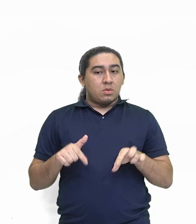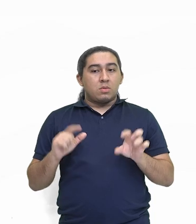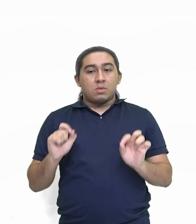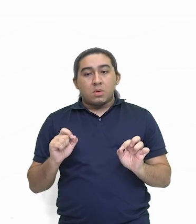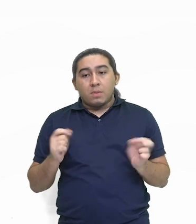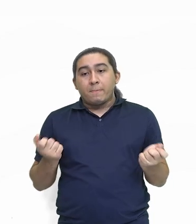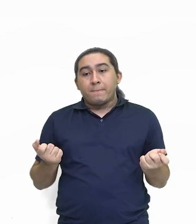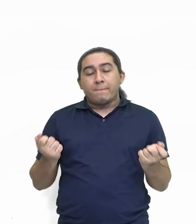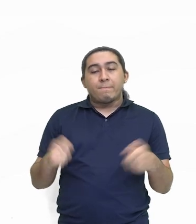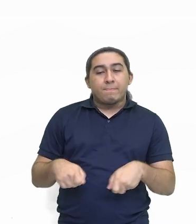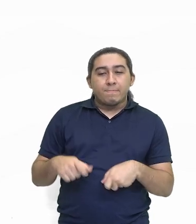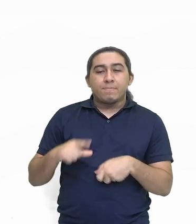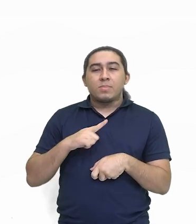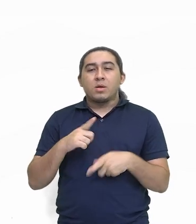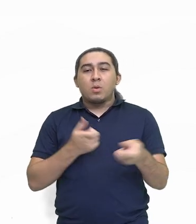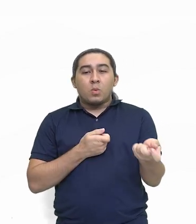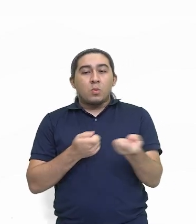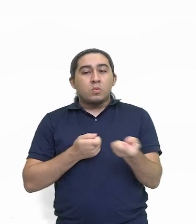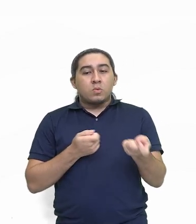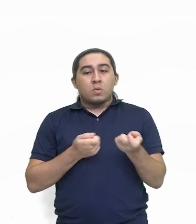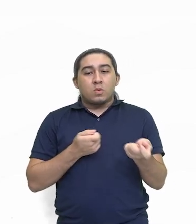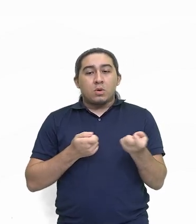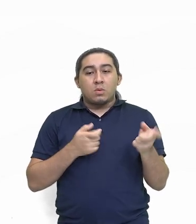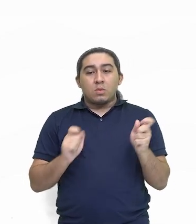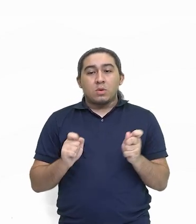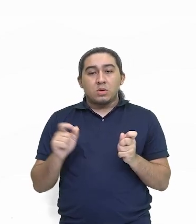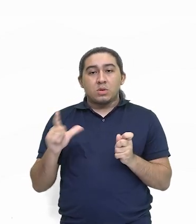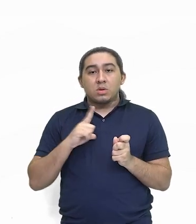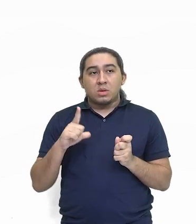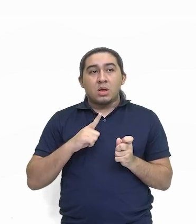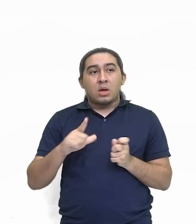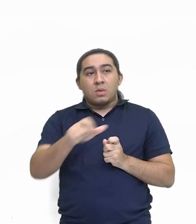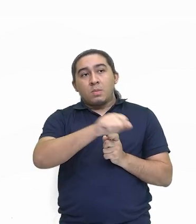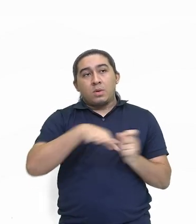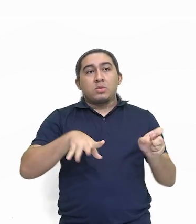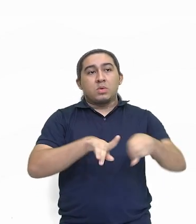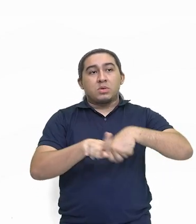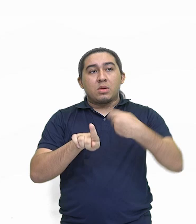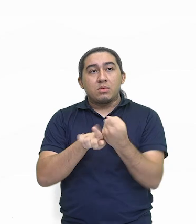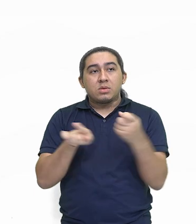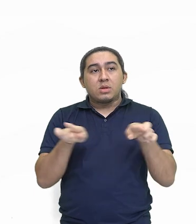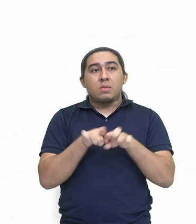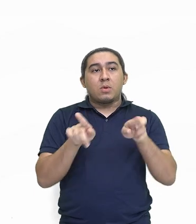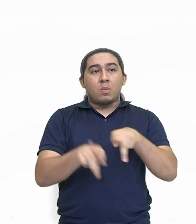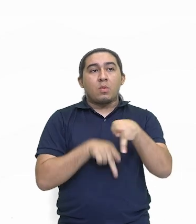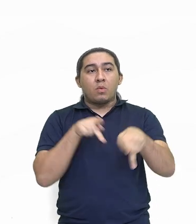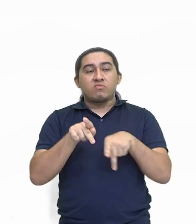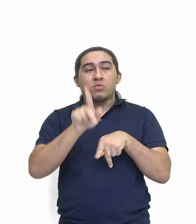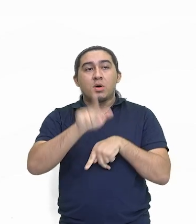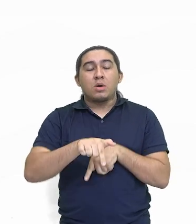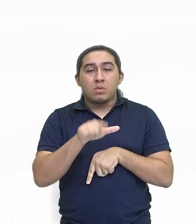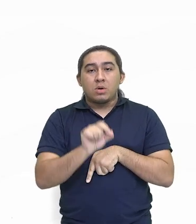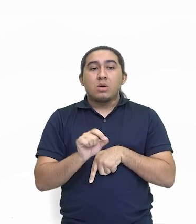forma de você controlar as massas e também a população por meio